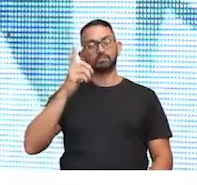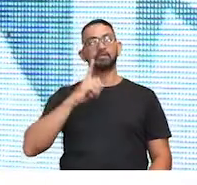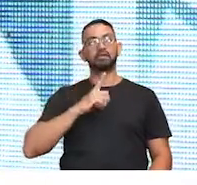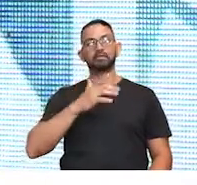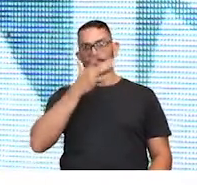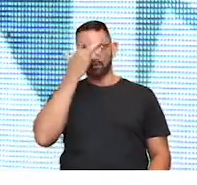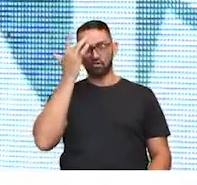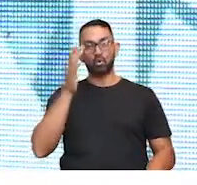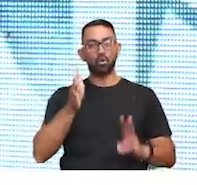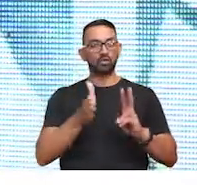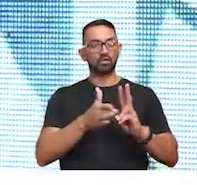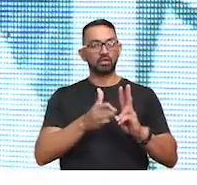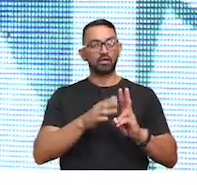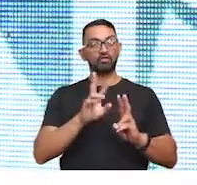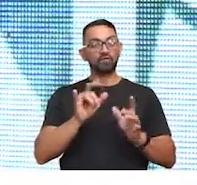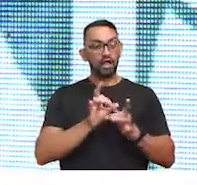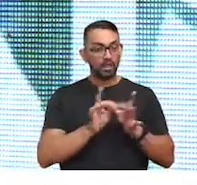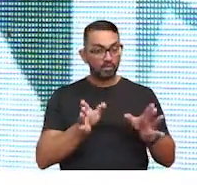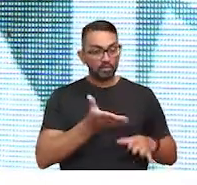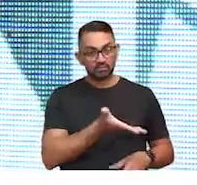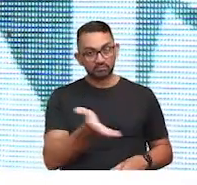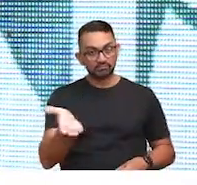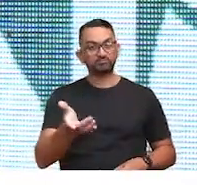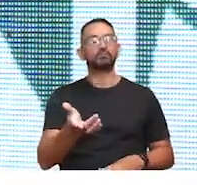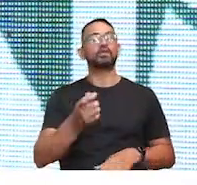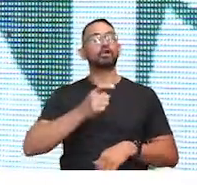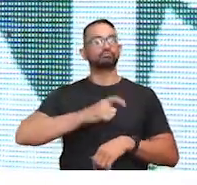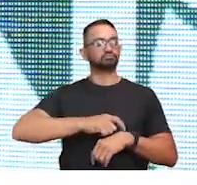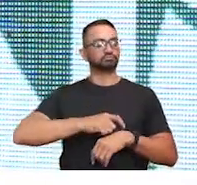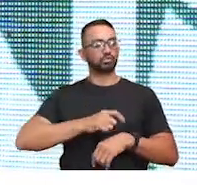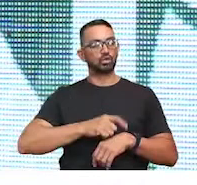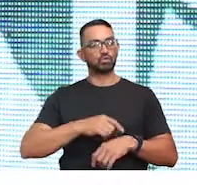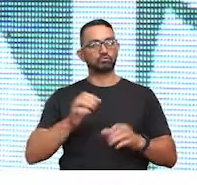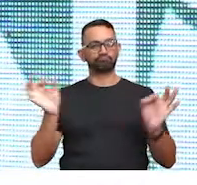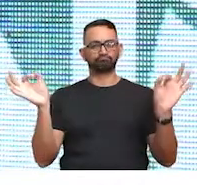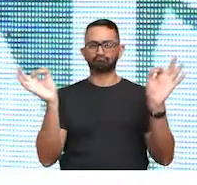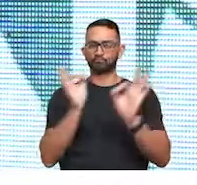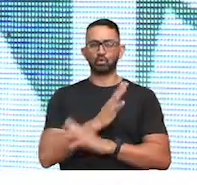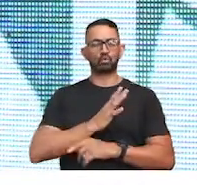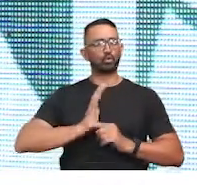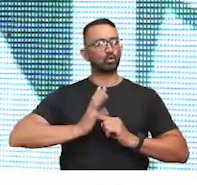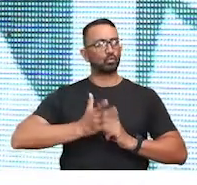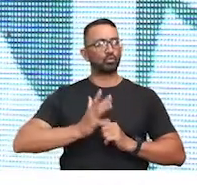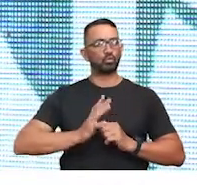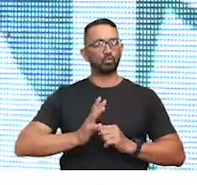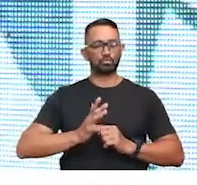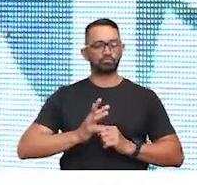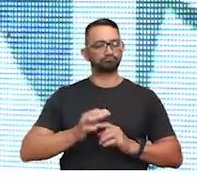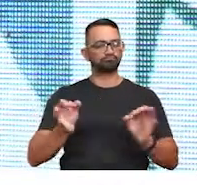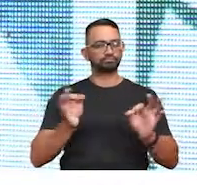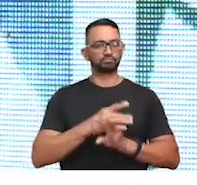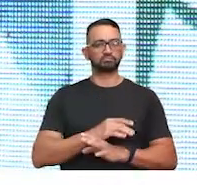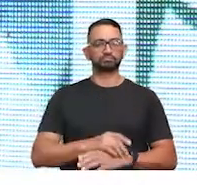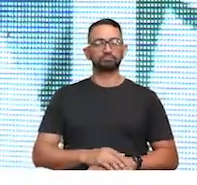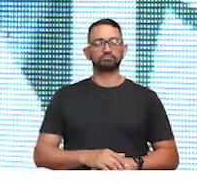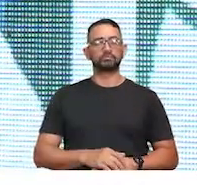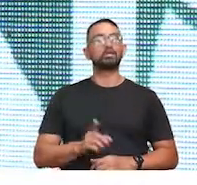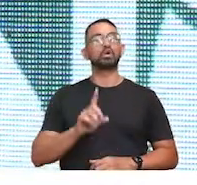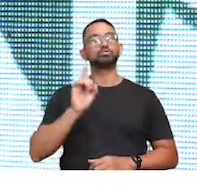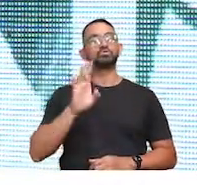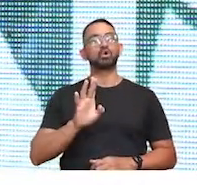definitiva que os indígenas dizem que só vão liberar os funcionários depois que o caso for solucionado em